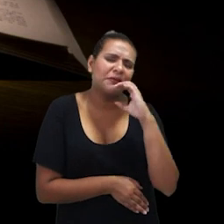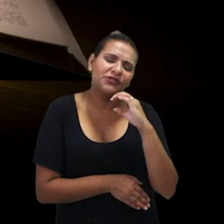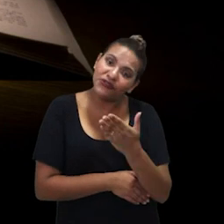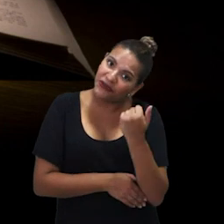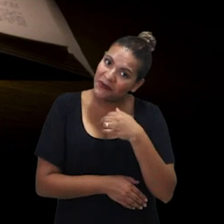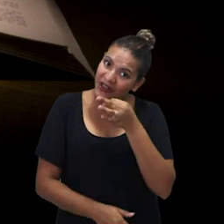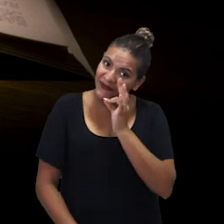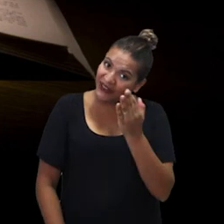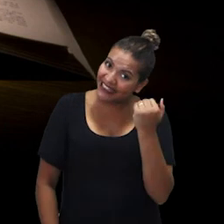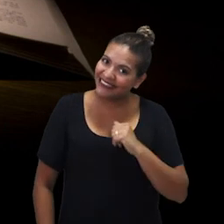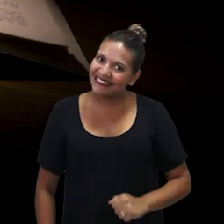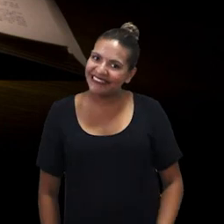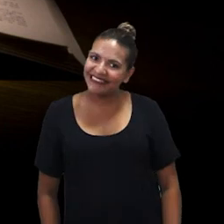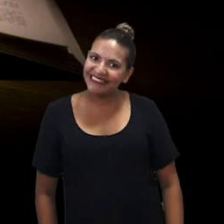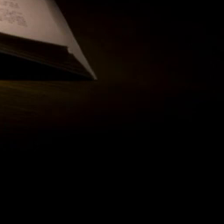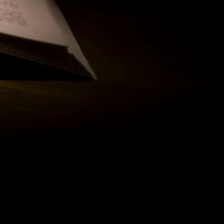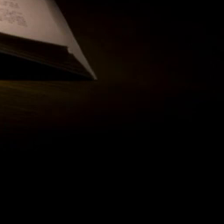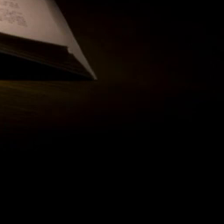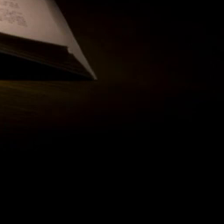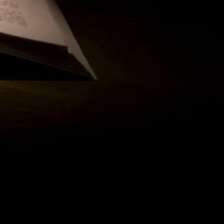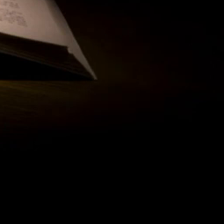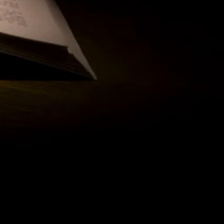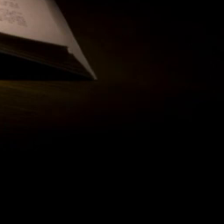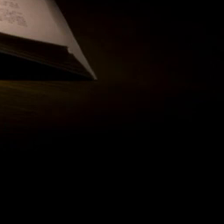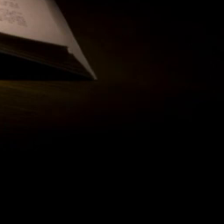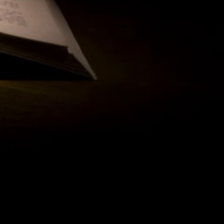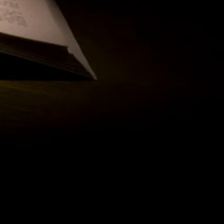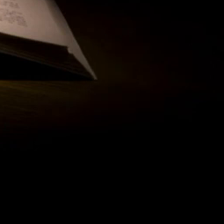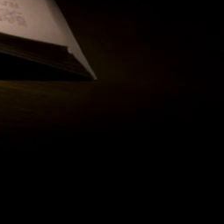cafezinho. aí E aí E